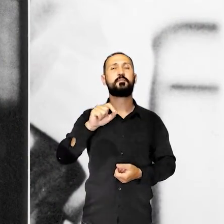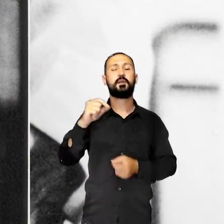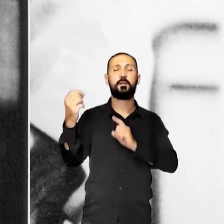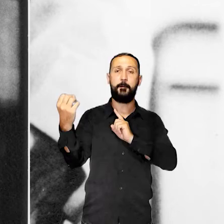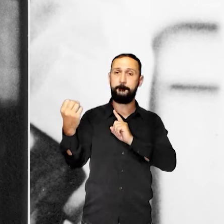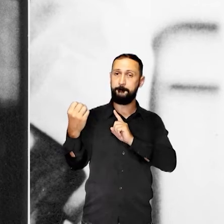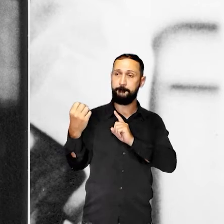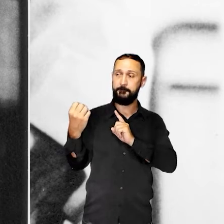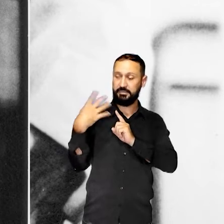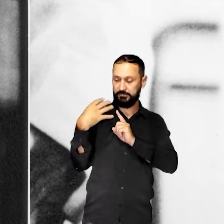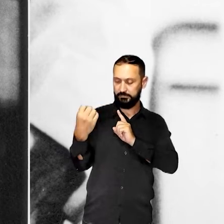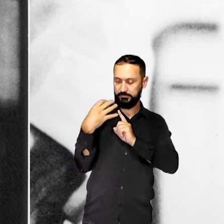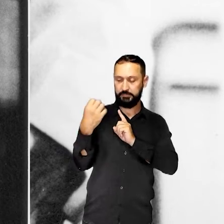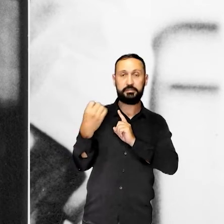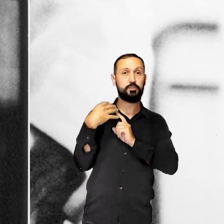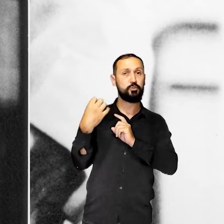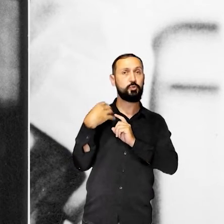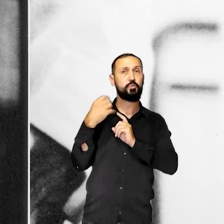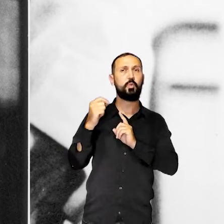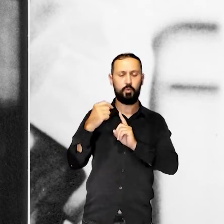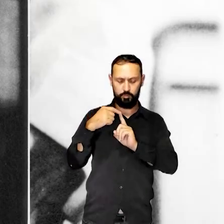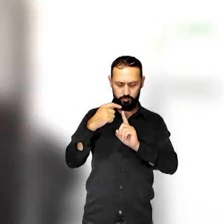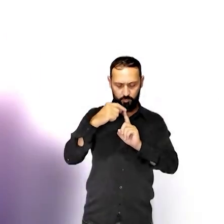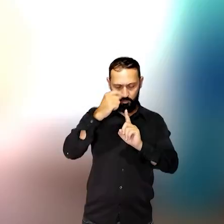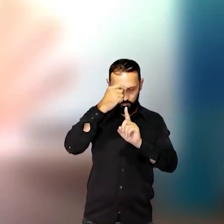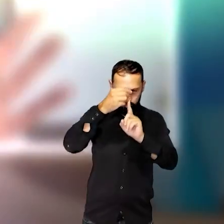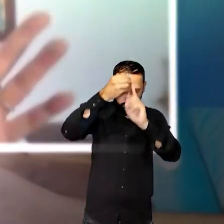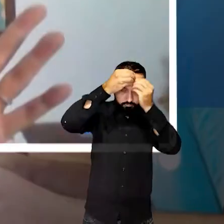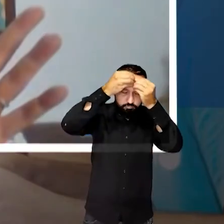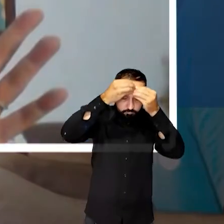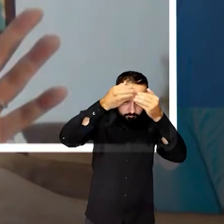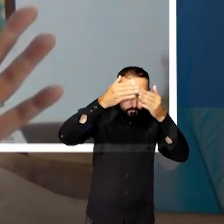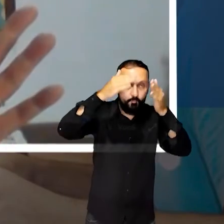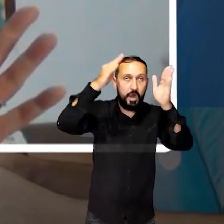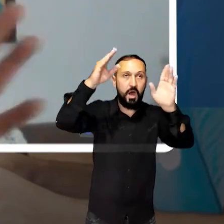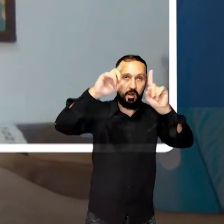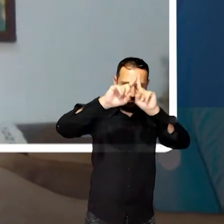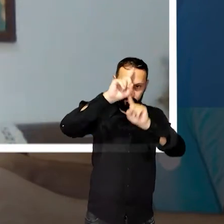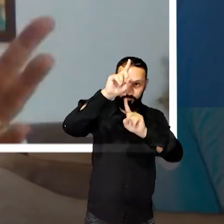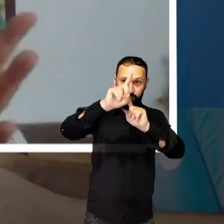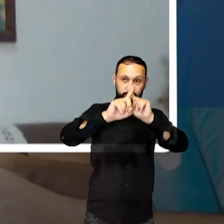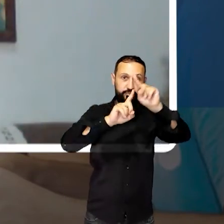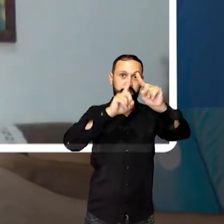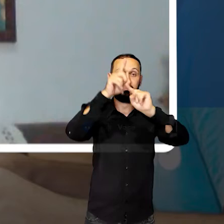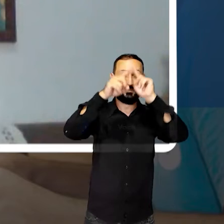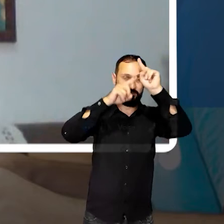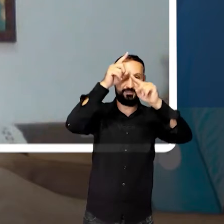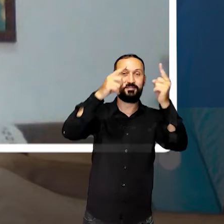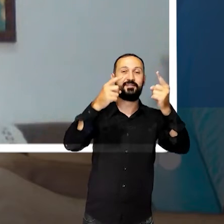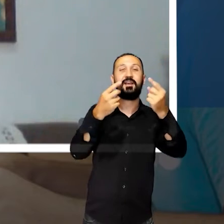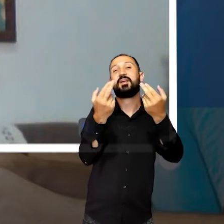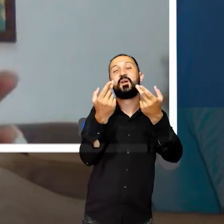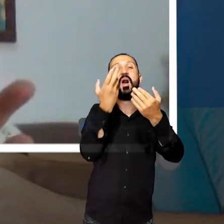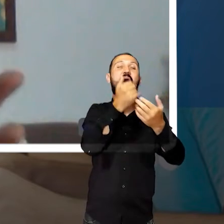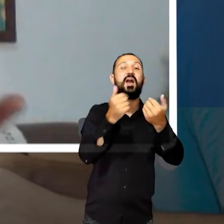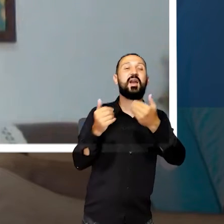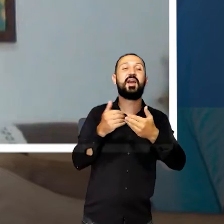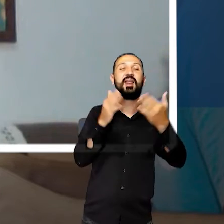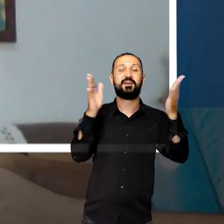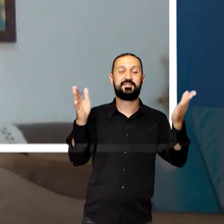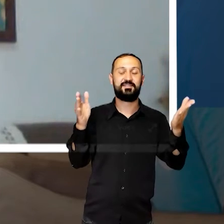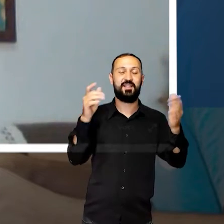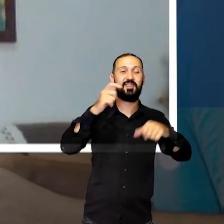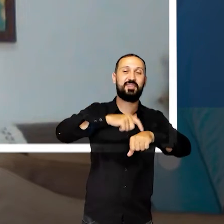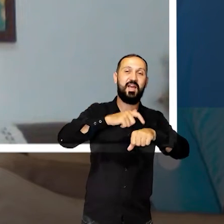Algo que ele me ensinou de muito importante foi abrir as portas da imaginação, sem medo, como uma criança